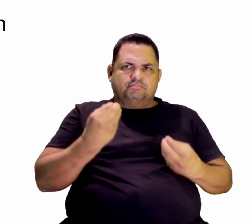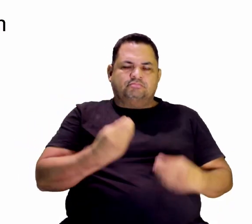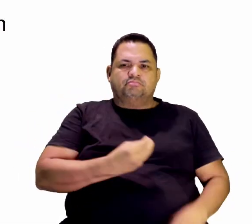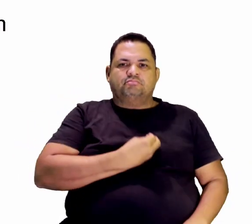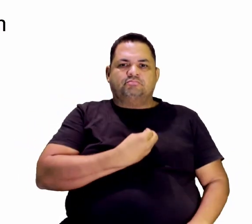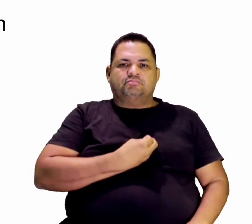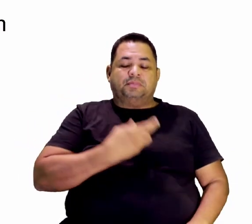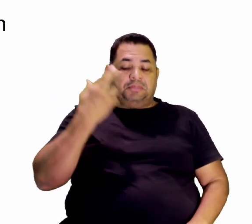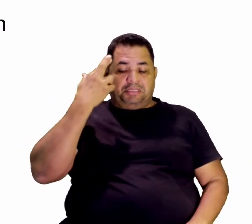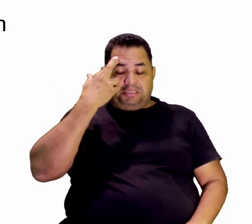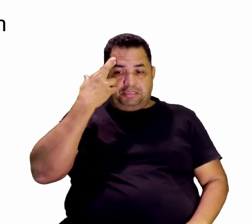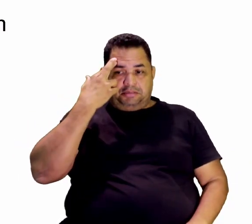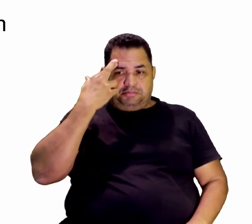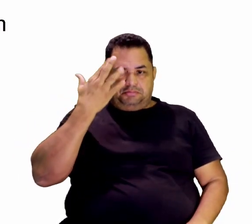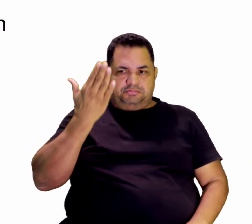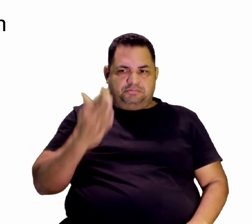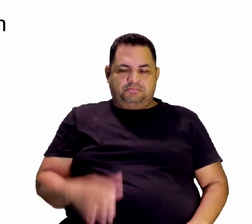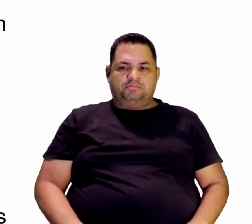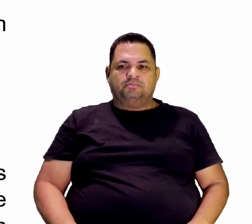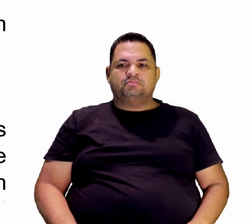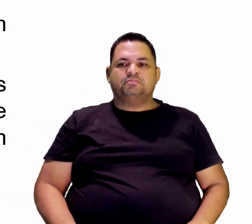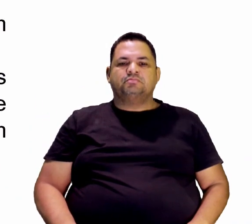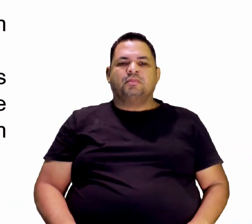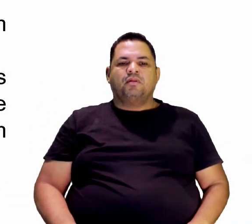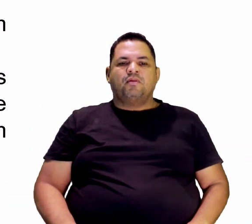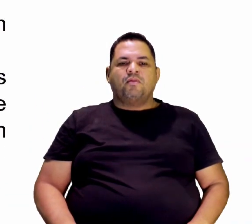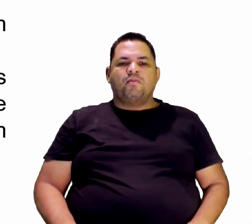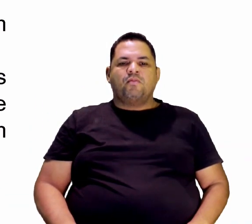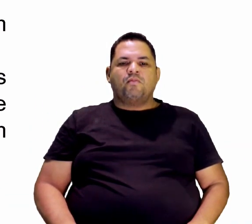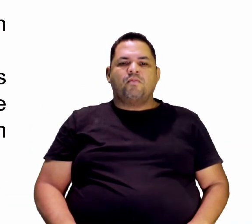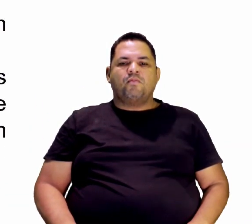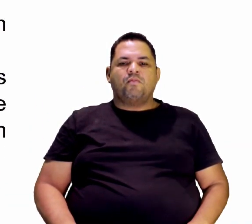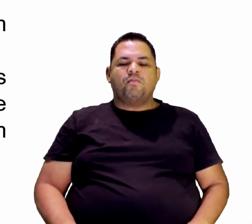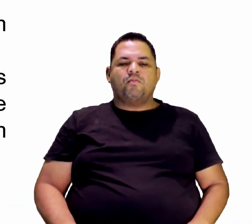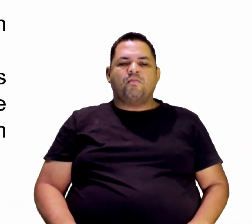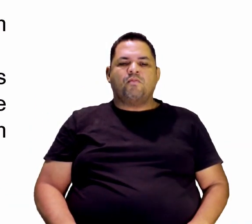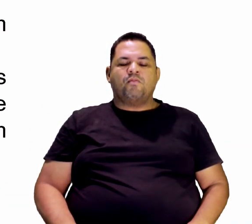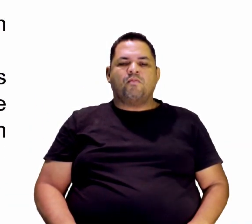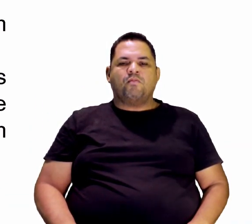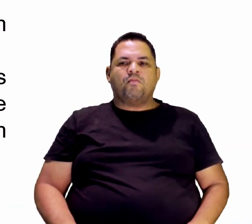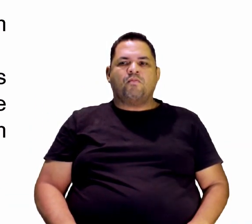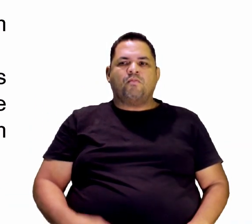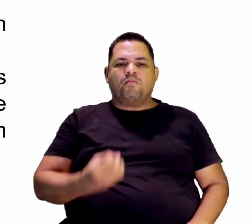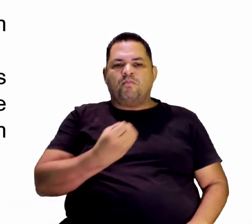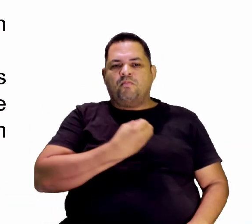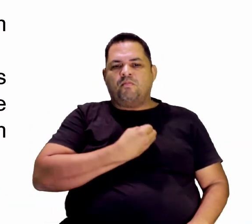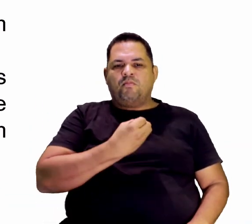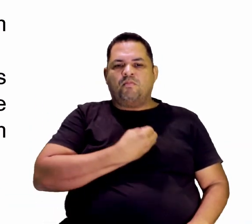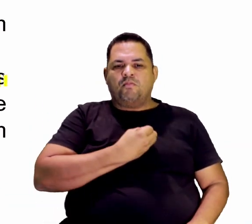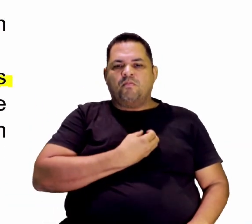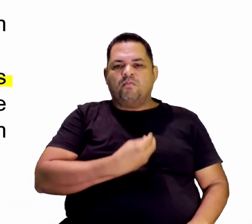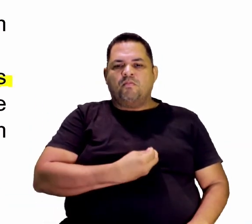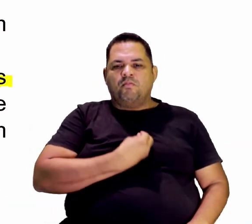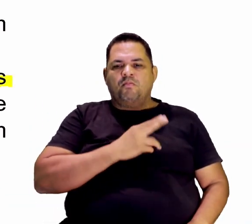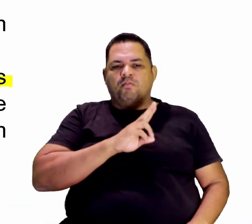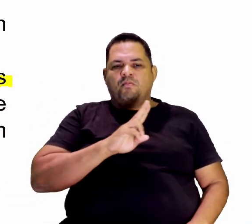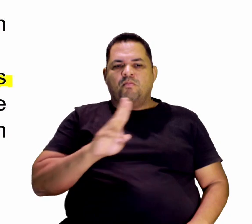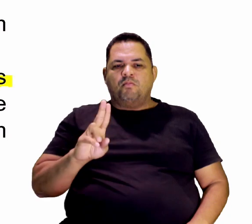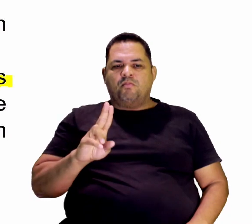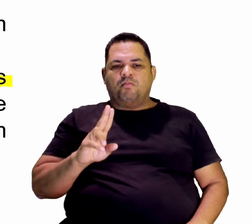duas, tá? Essas duas modalidades. Então nós temos aí, enquanto o futebol de 7,